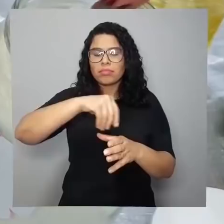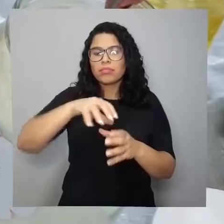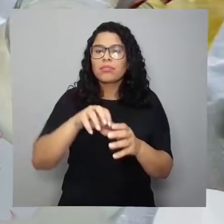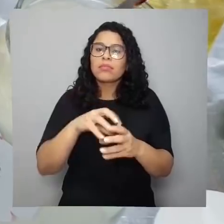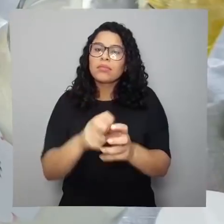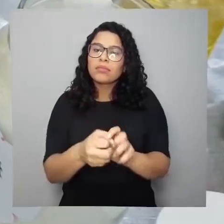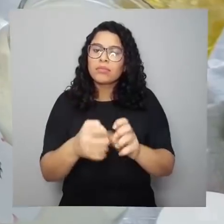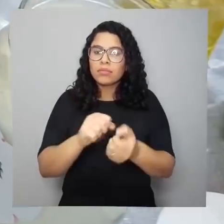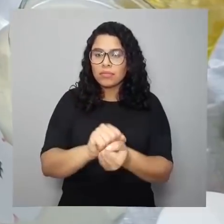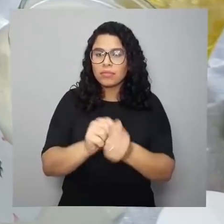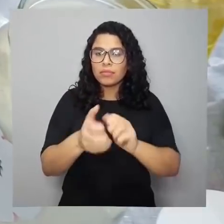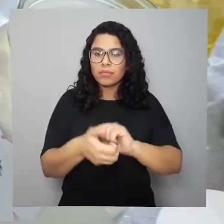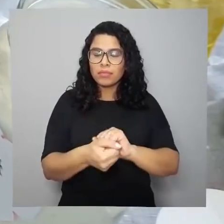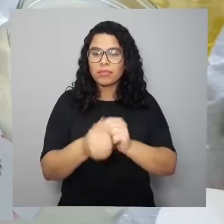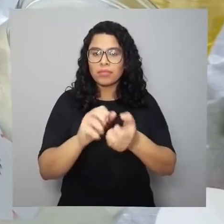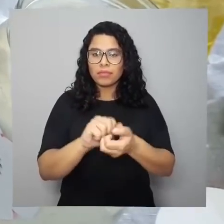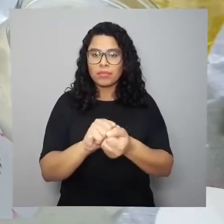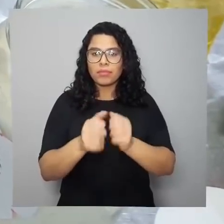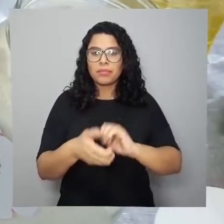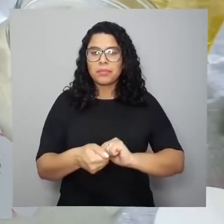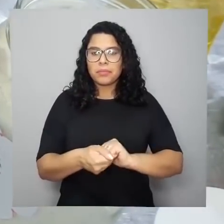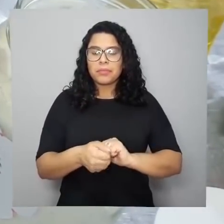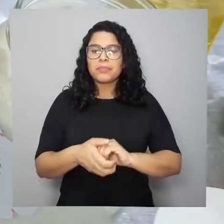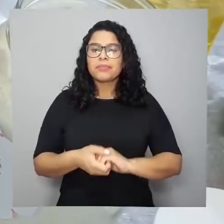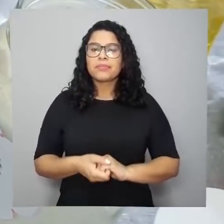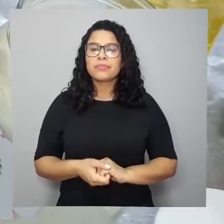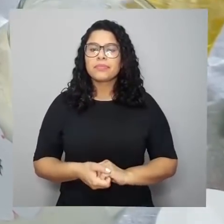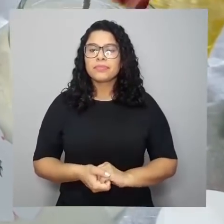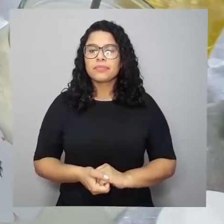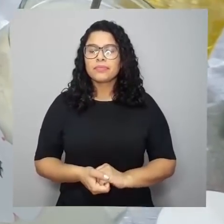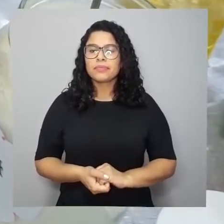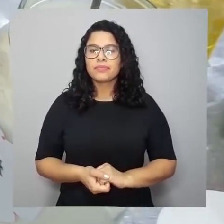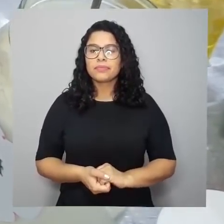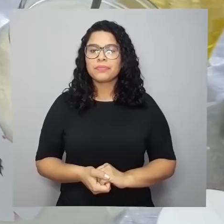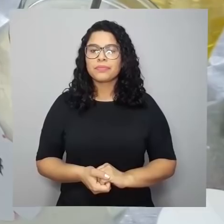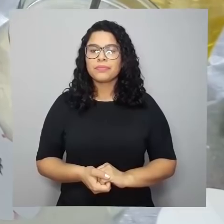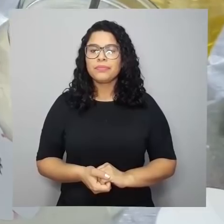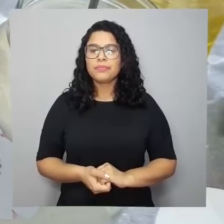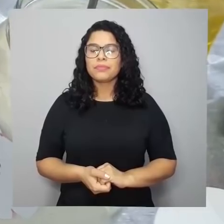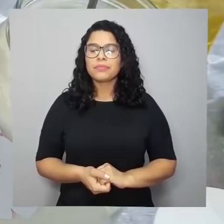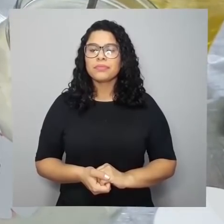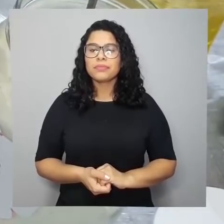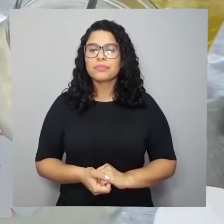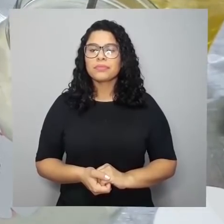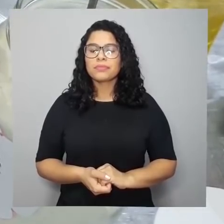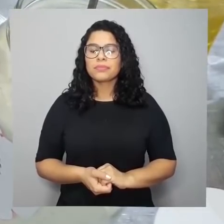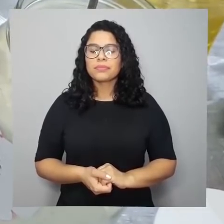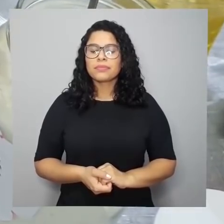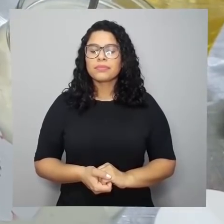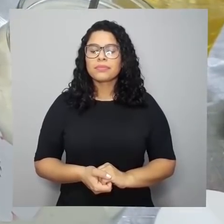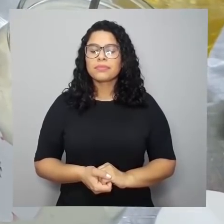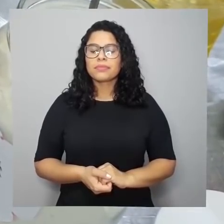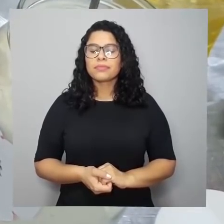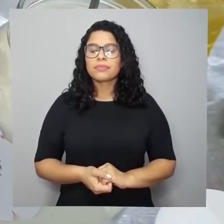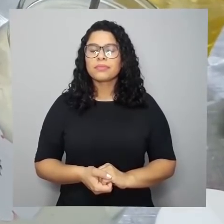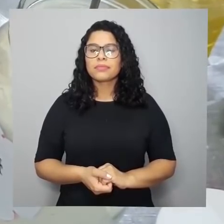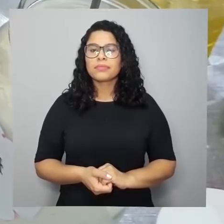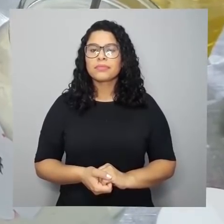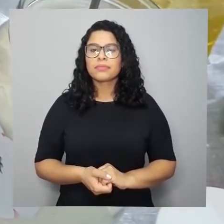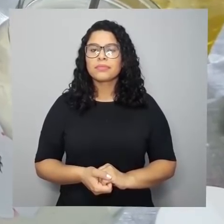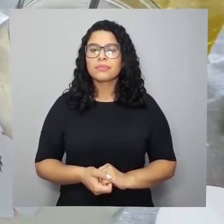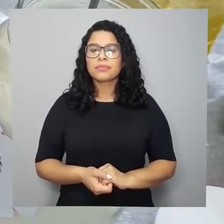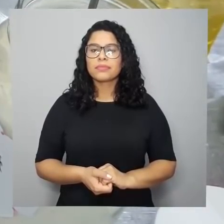porque como a nossa massinha aqui vai um pinguinho de água, aí ela sai um pouquinho do ponto, olha, mas aí é